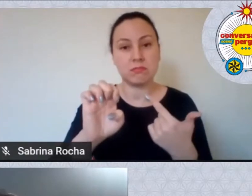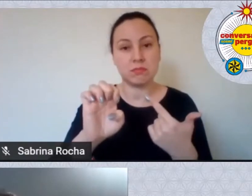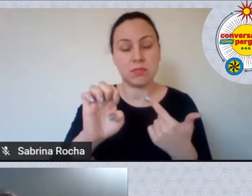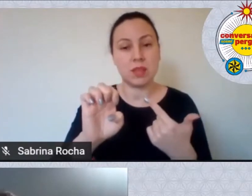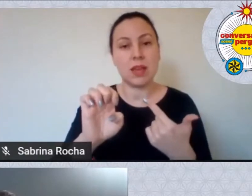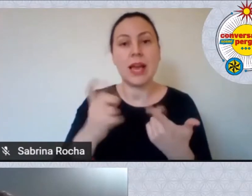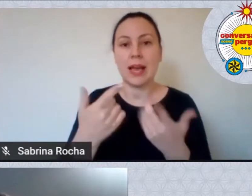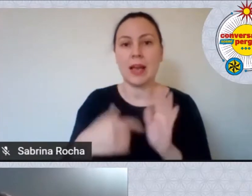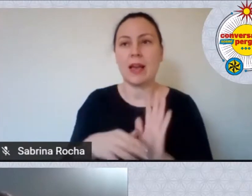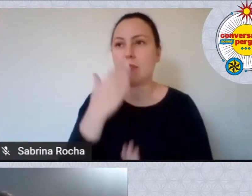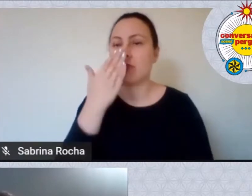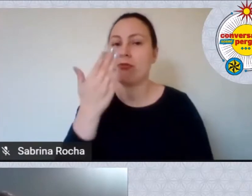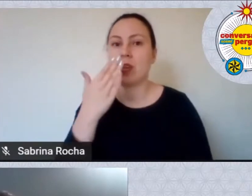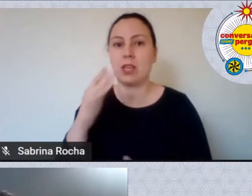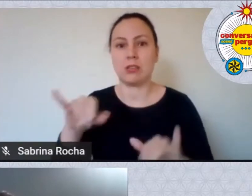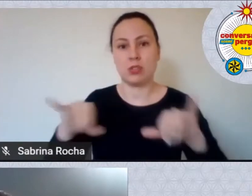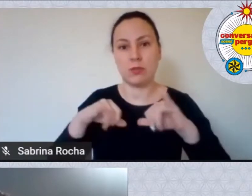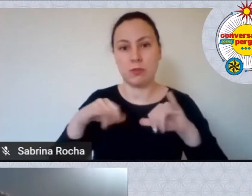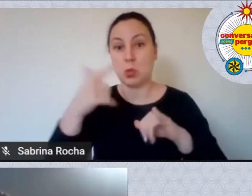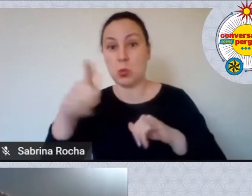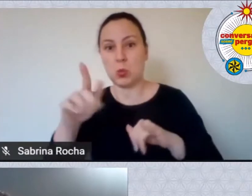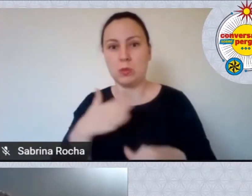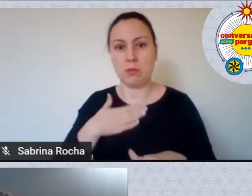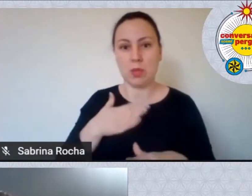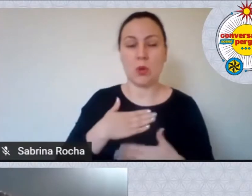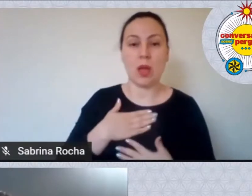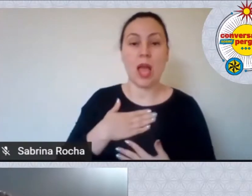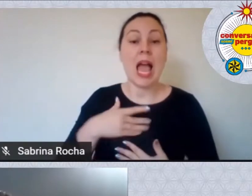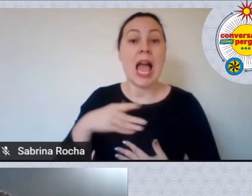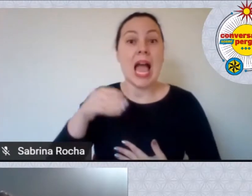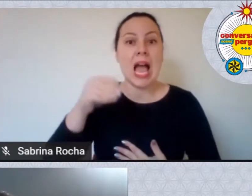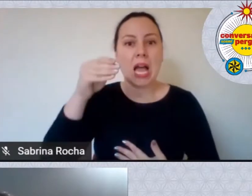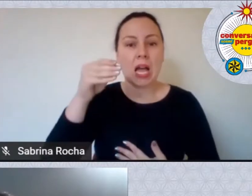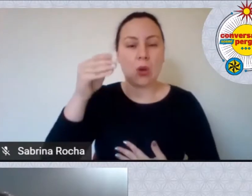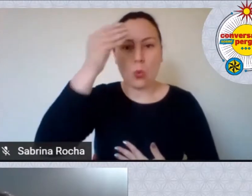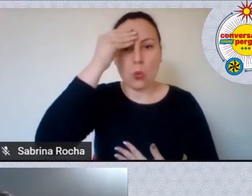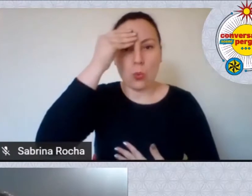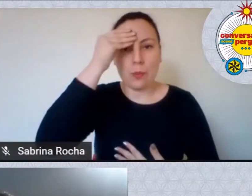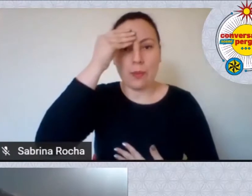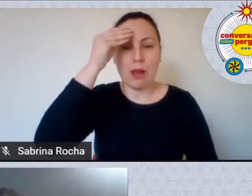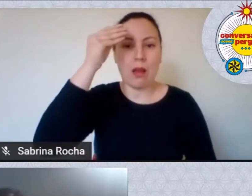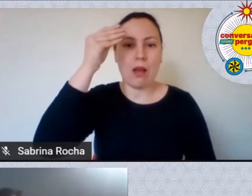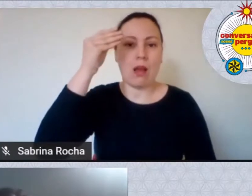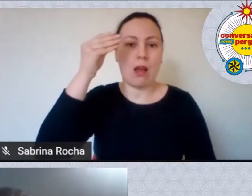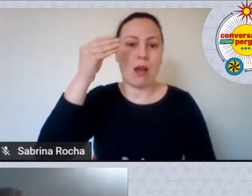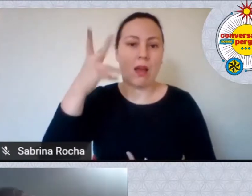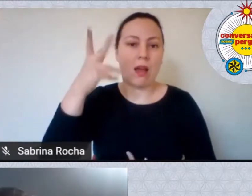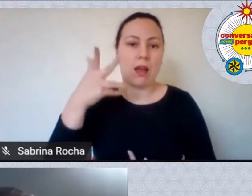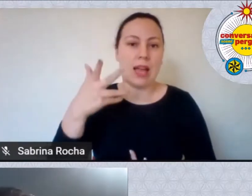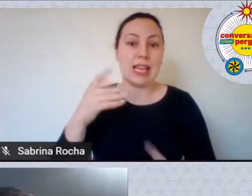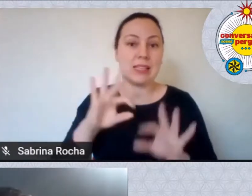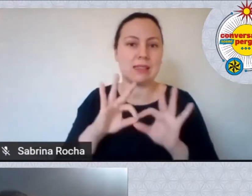Né? A culpa, no fundo, é uma resposta muito regressiva, muito simples e muito